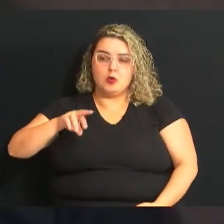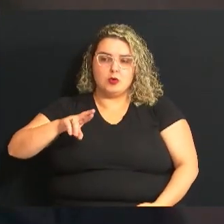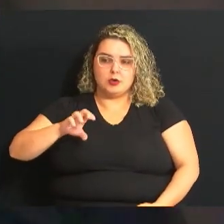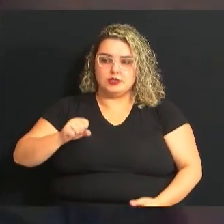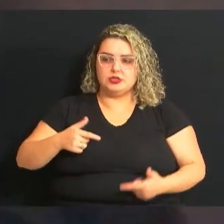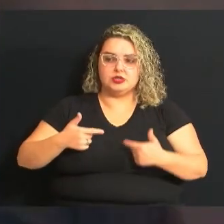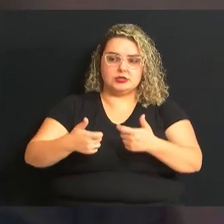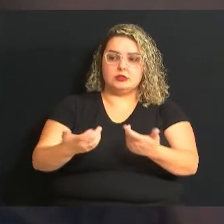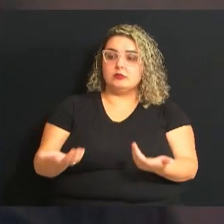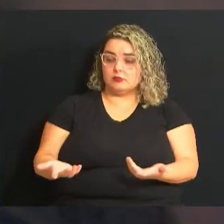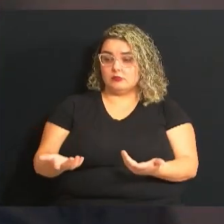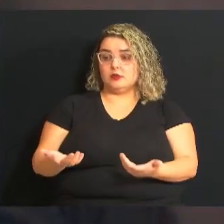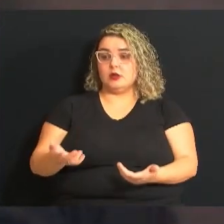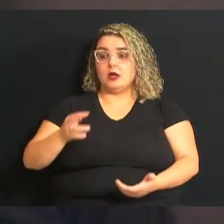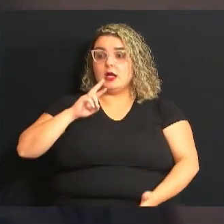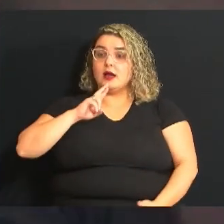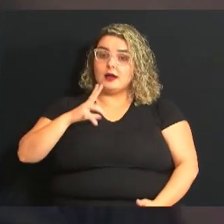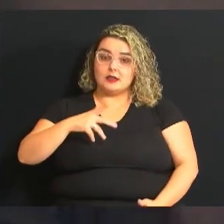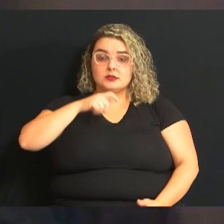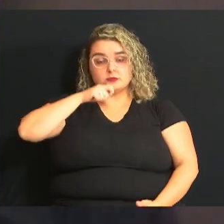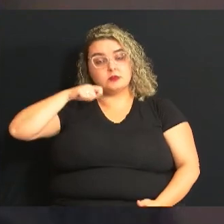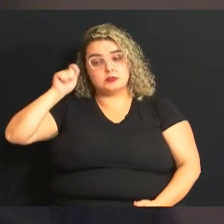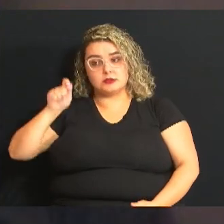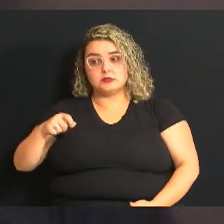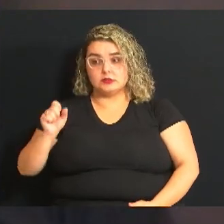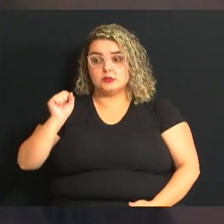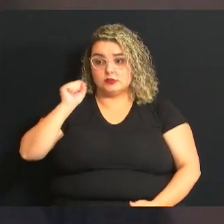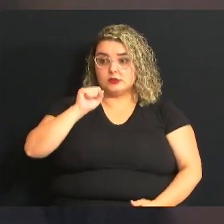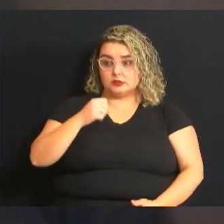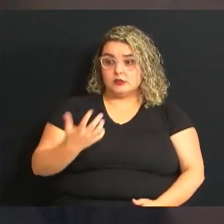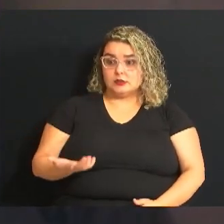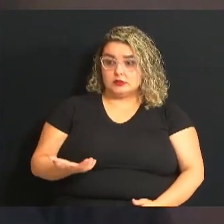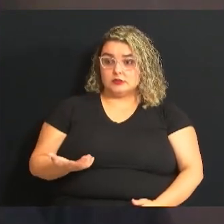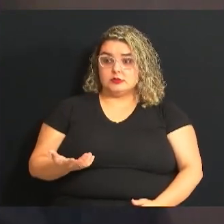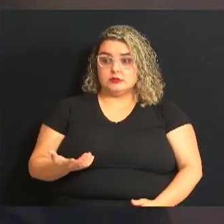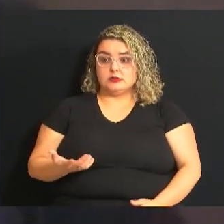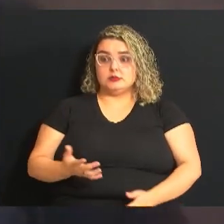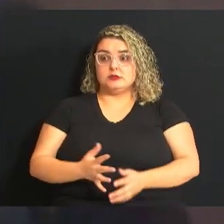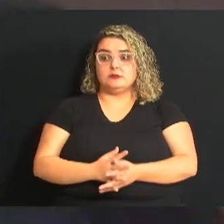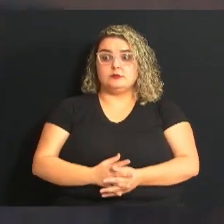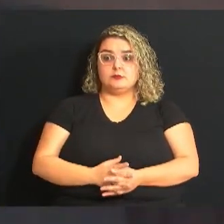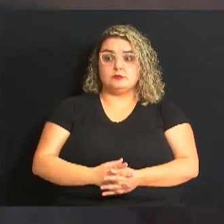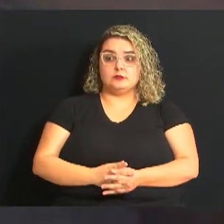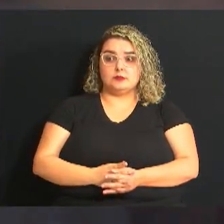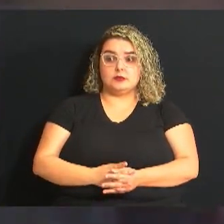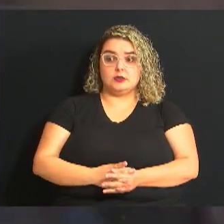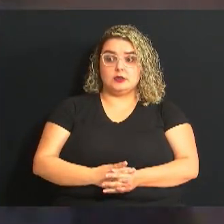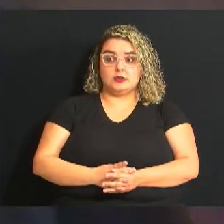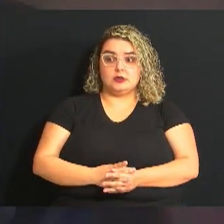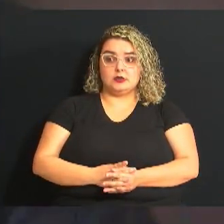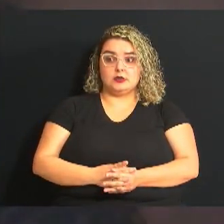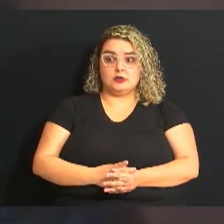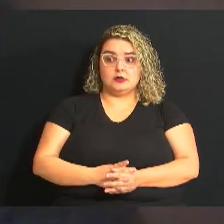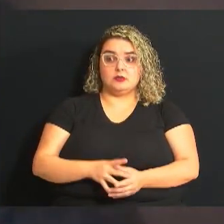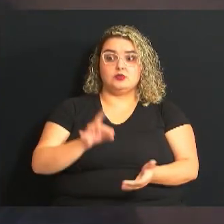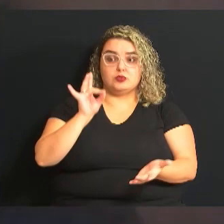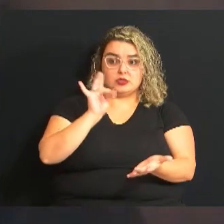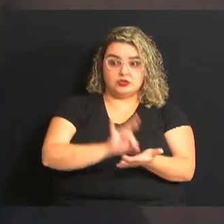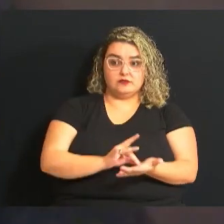penso, logo existo? Então, pensar, todo mundo pensa, né? Agora, refletir, que é